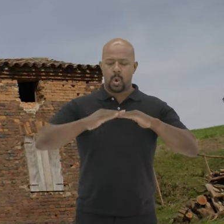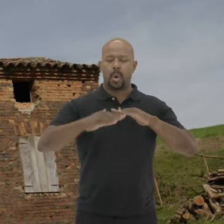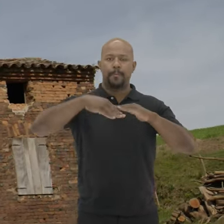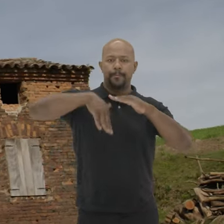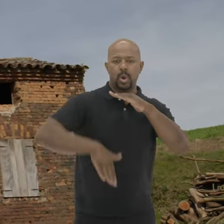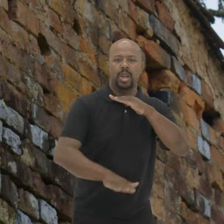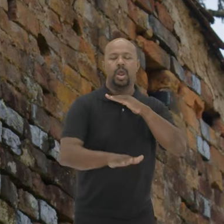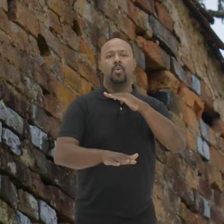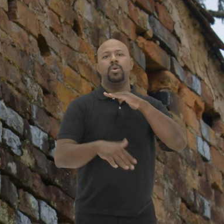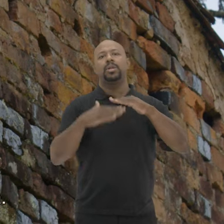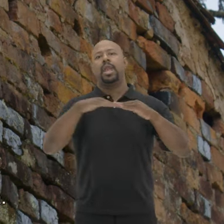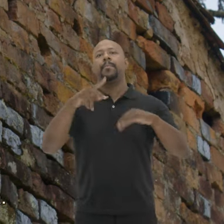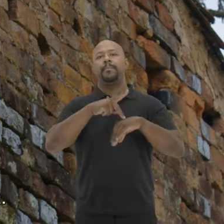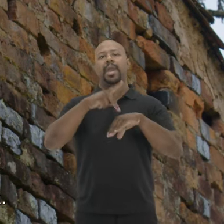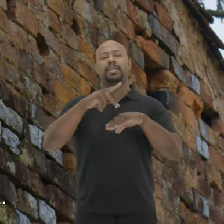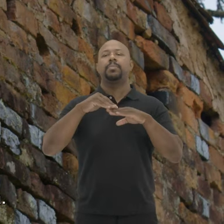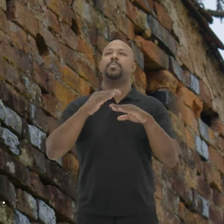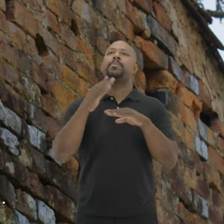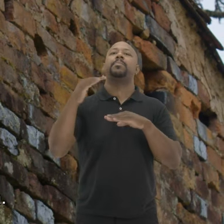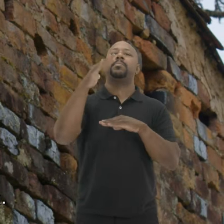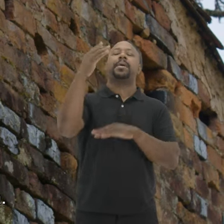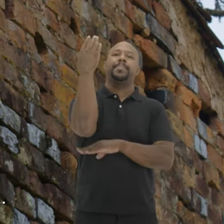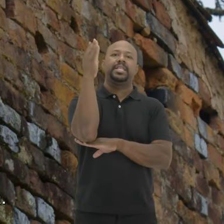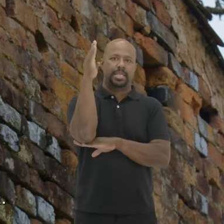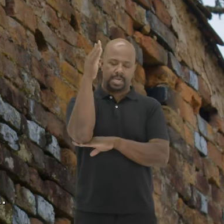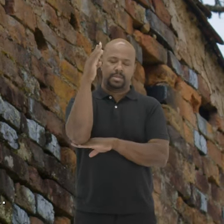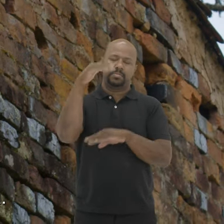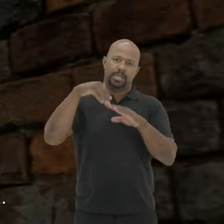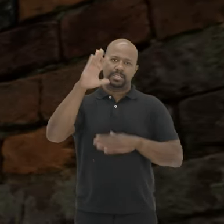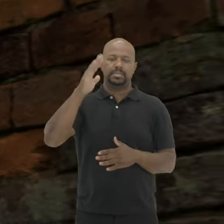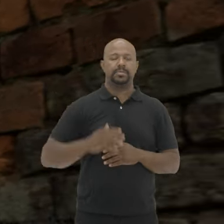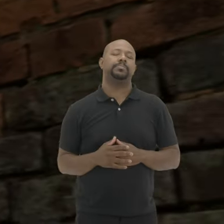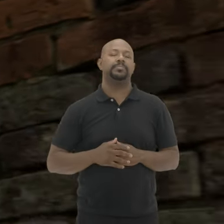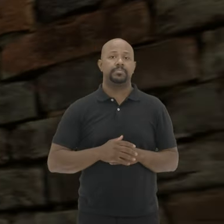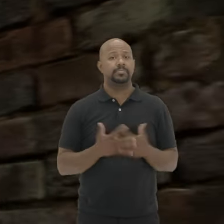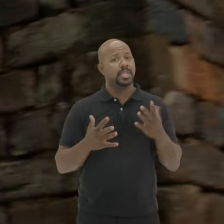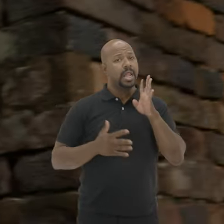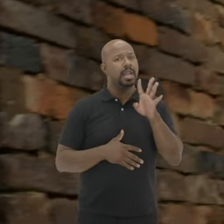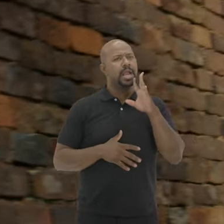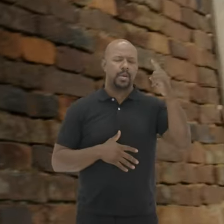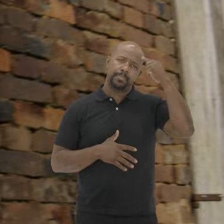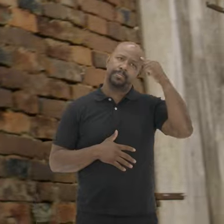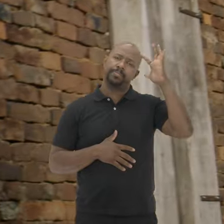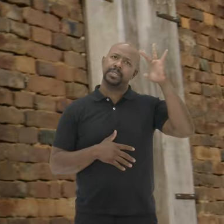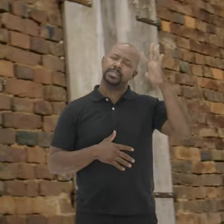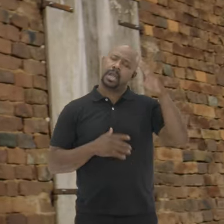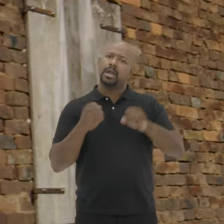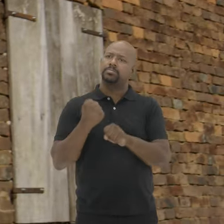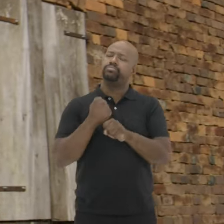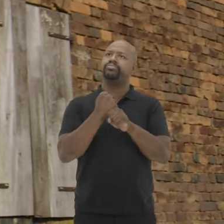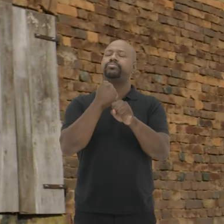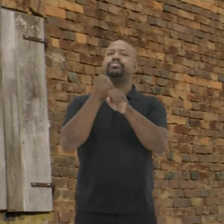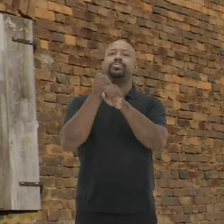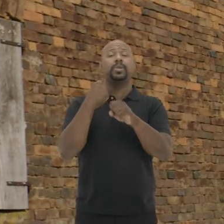e parte do térreo é em pedra e depois sobe a madeira. E é legal pensar essa questão, né,